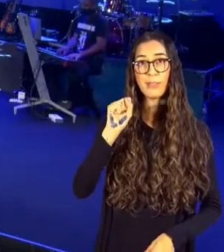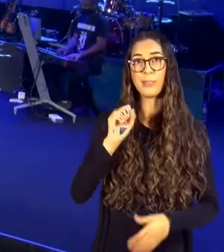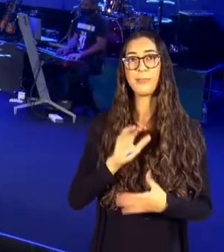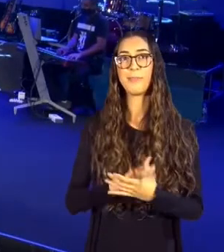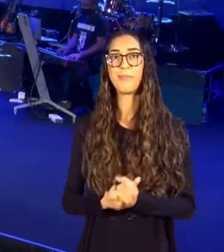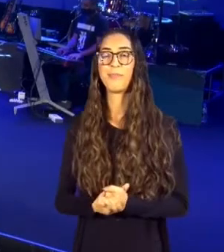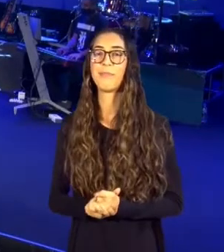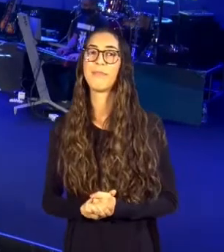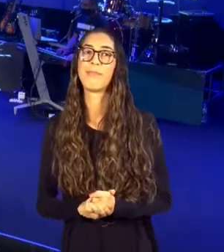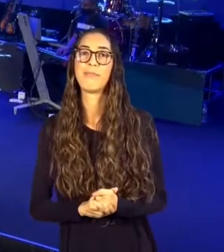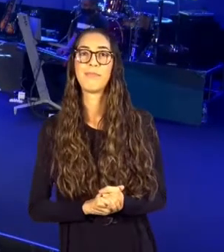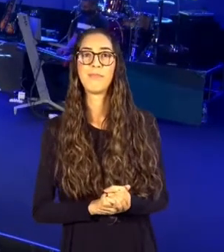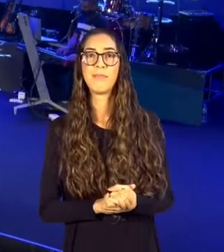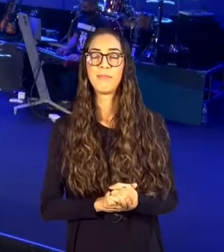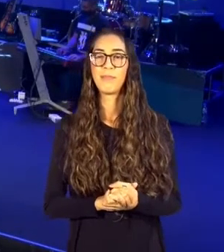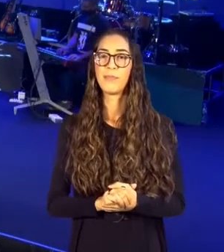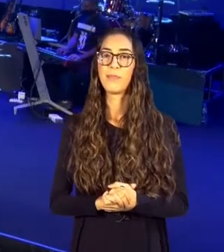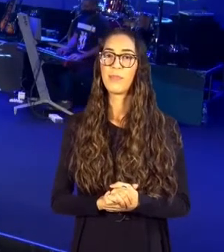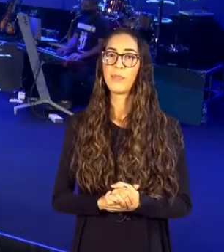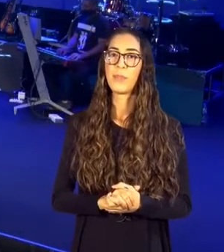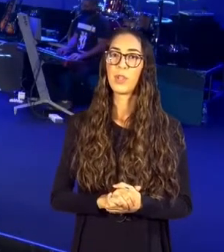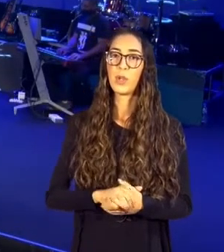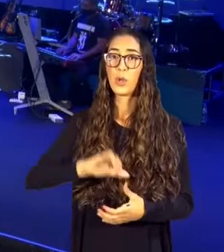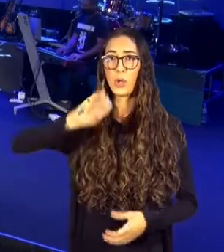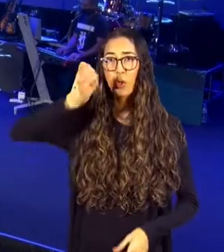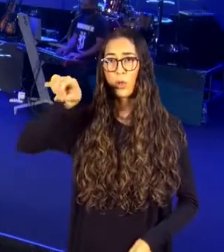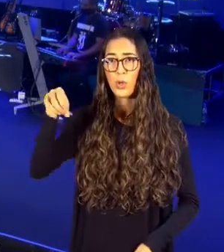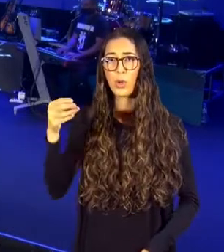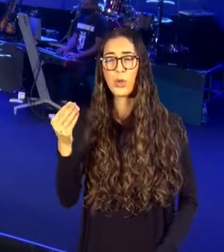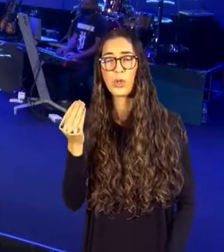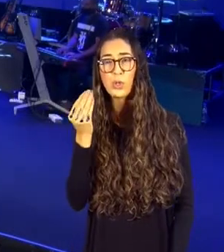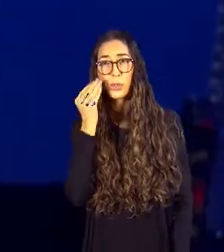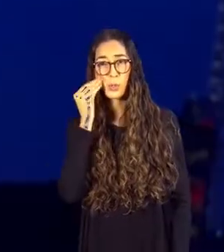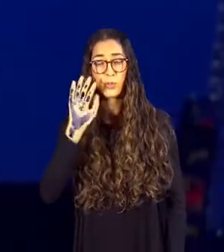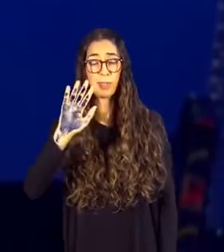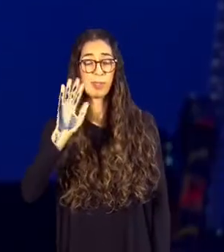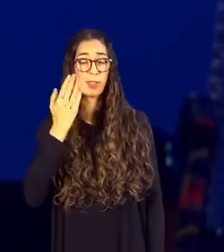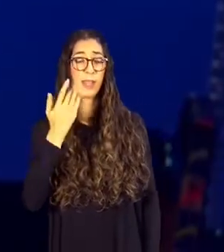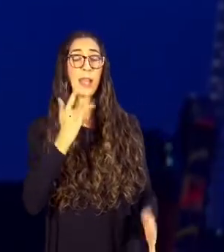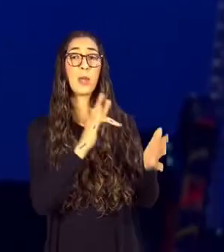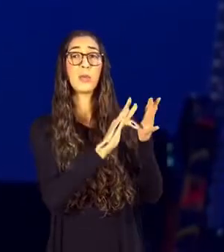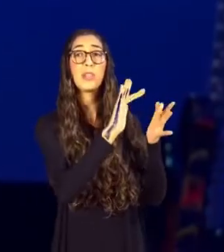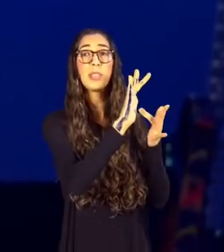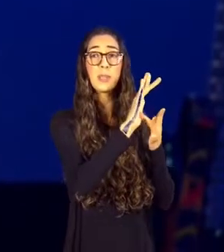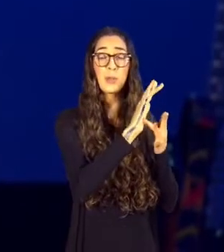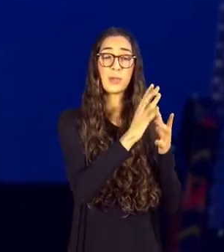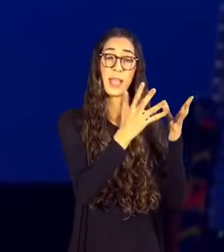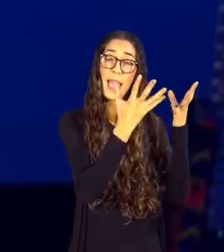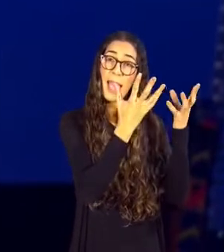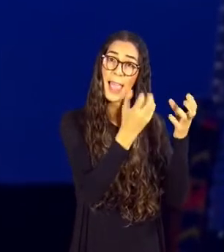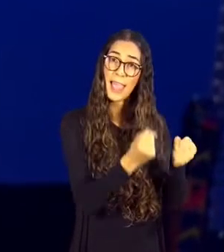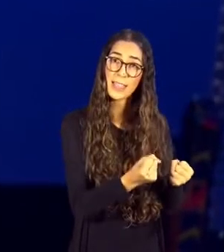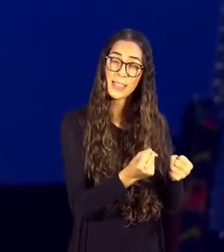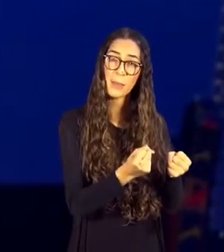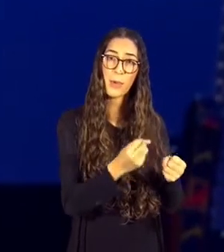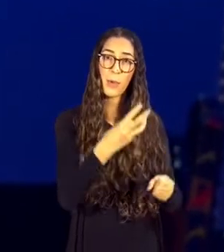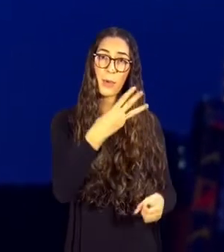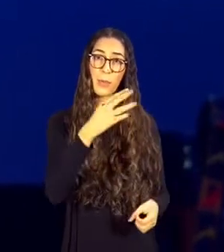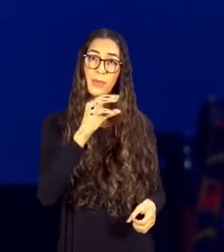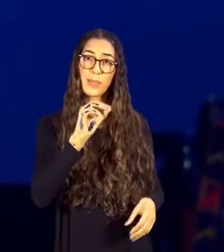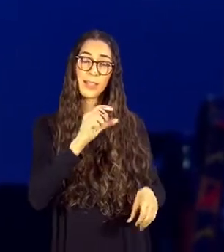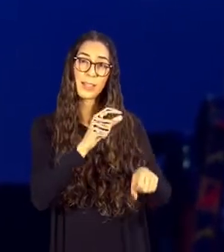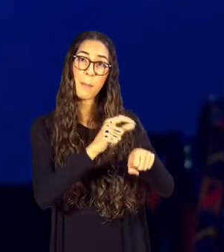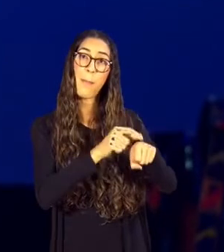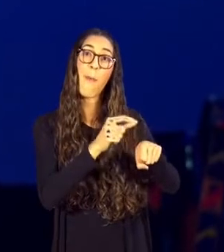muita precisão. Quem fez isso? Alguém sabe? Quem pode me falar? Quem comprou esse campo com 30 moedas de prata?